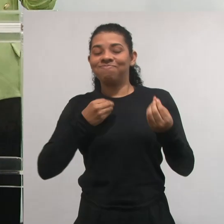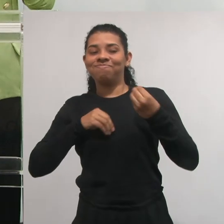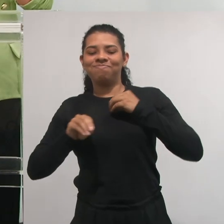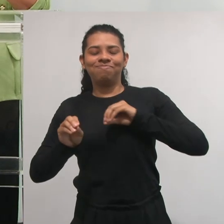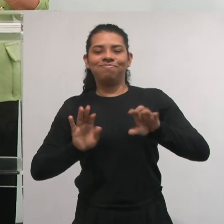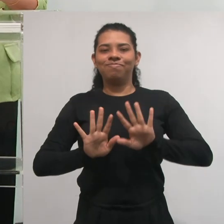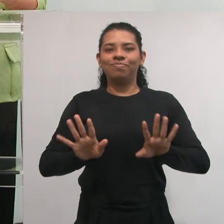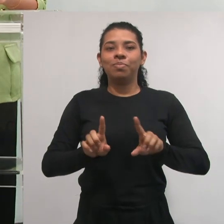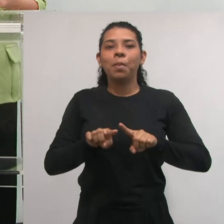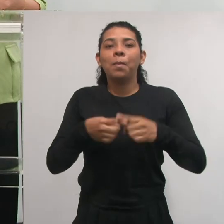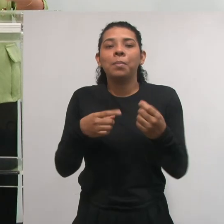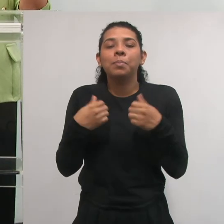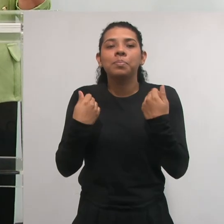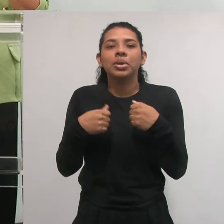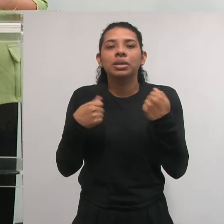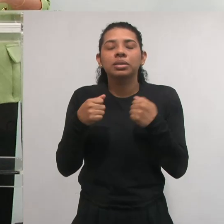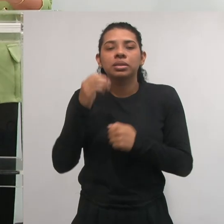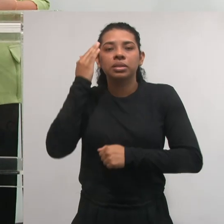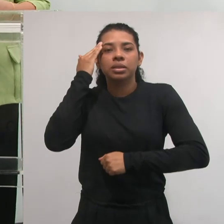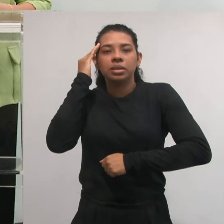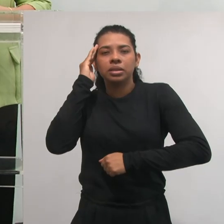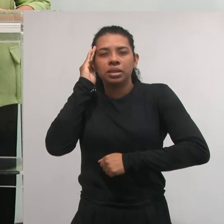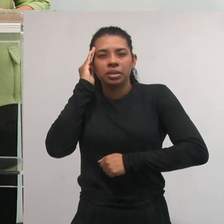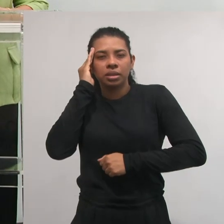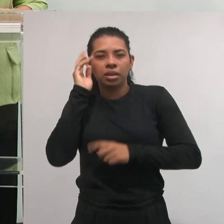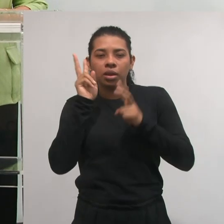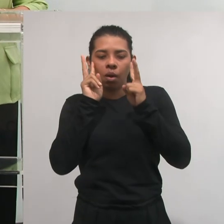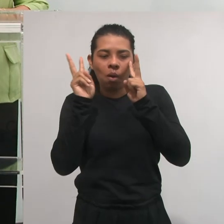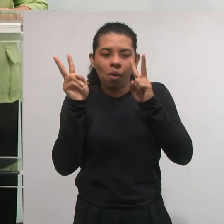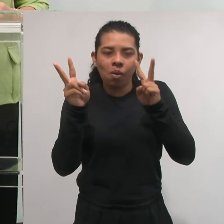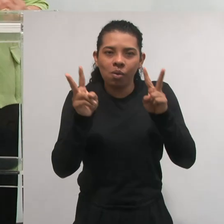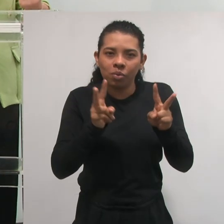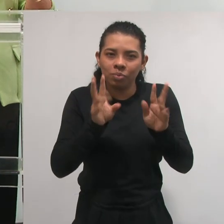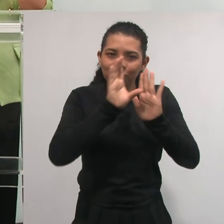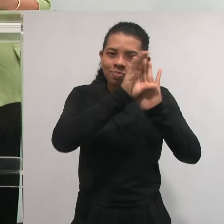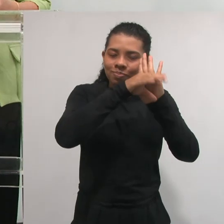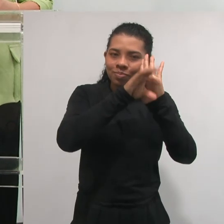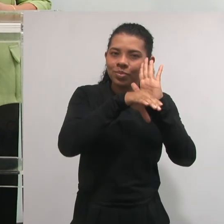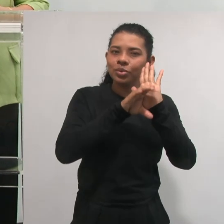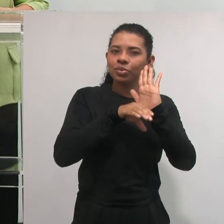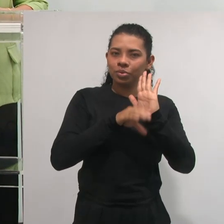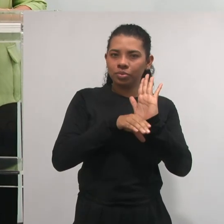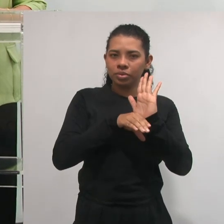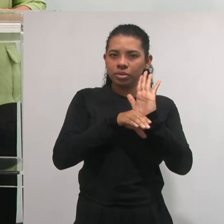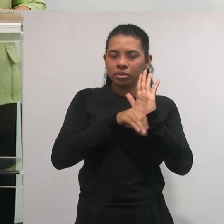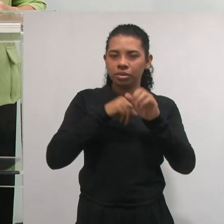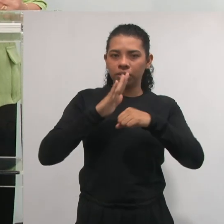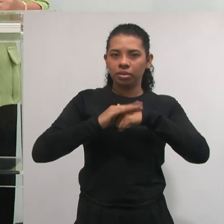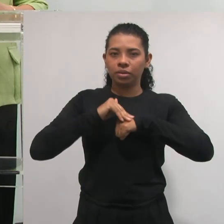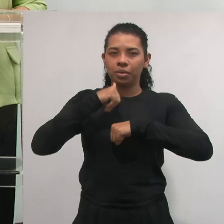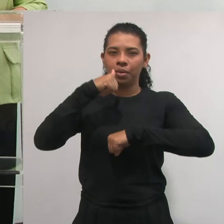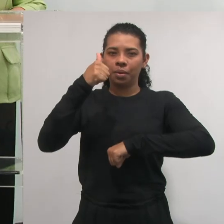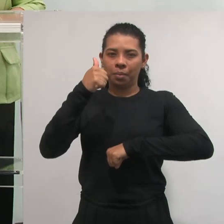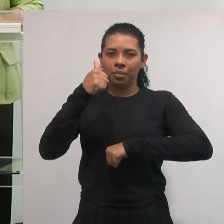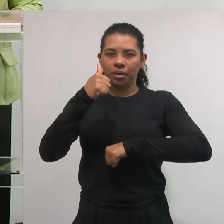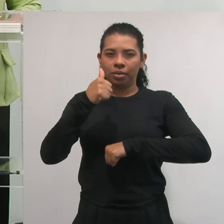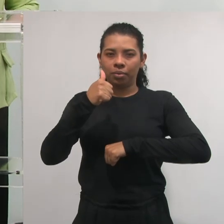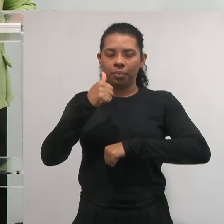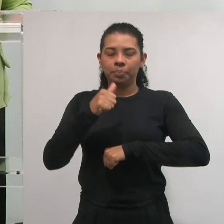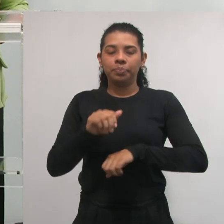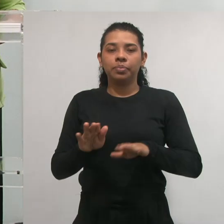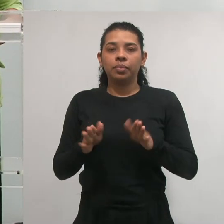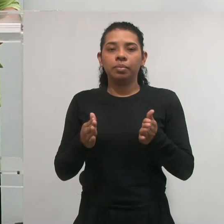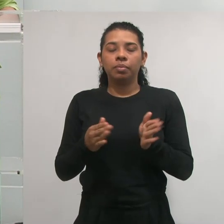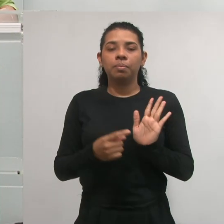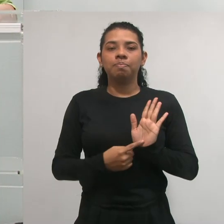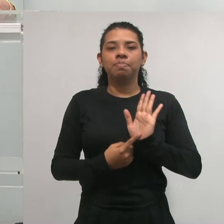um não dito que precisa ser revisto, conceitos e categorias que precisam ser